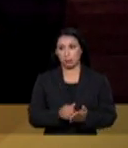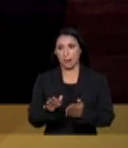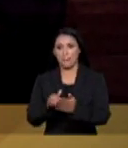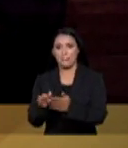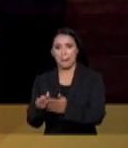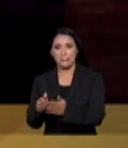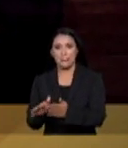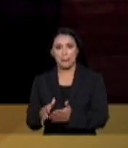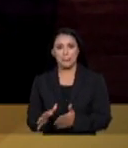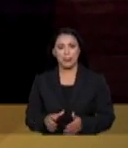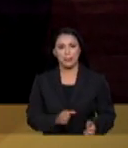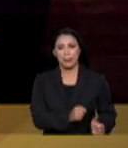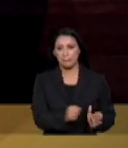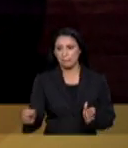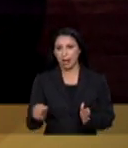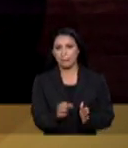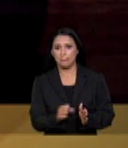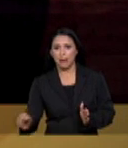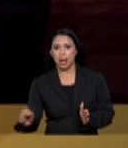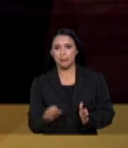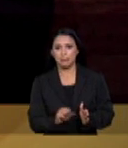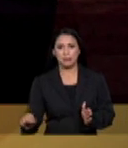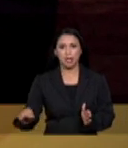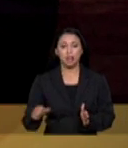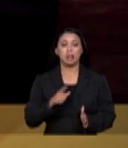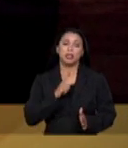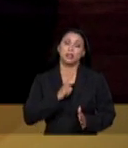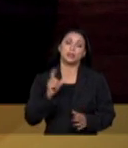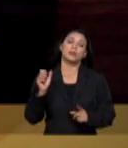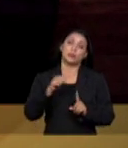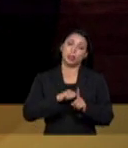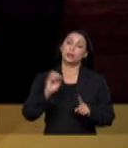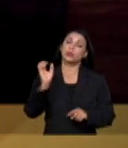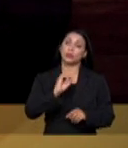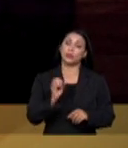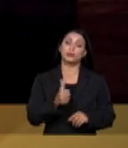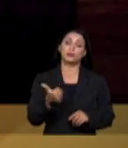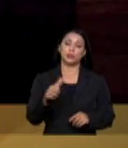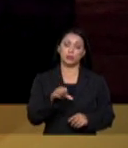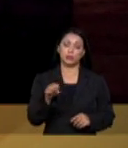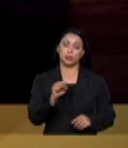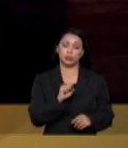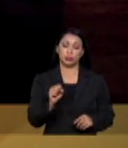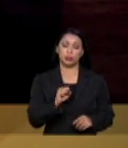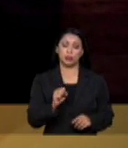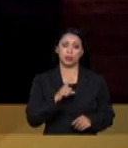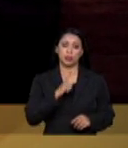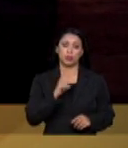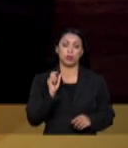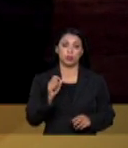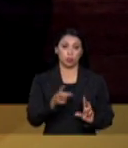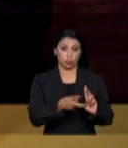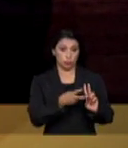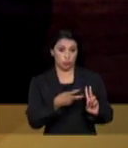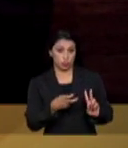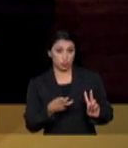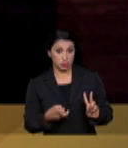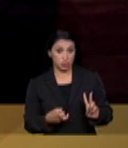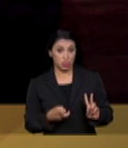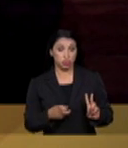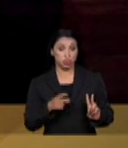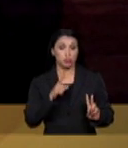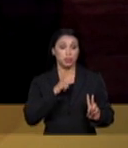em transmitir a data de cinco de Outubro de 1978 as formas de resistência indígena